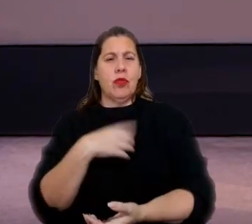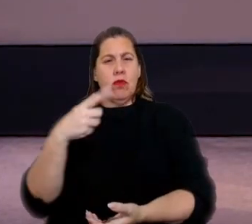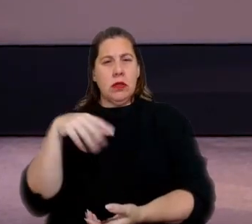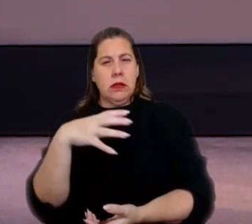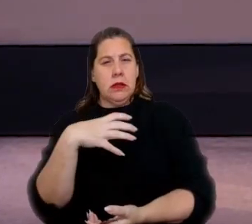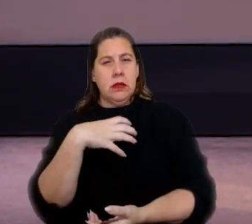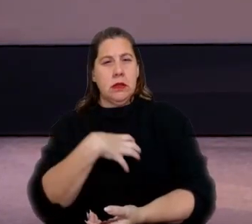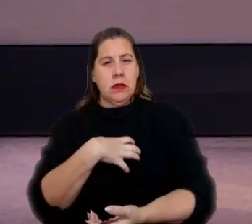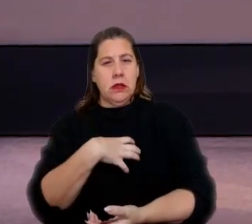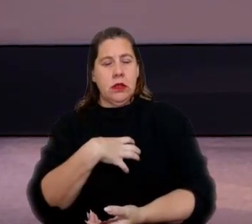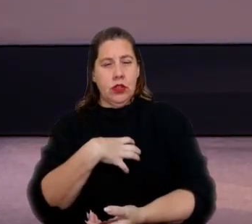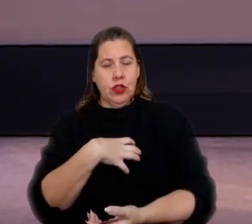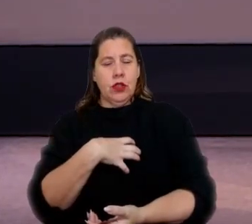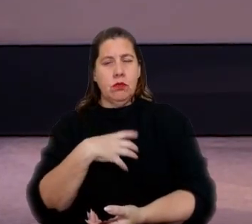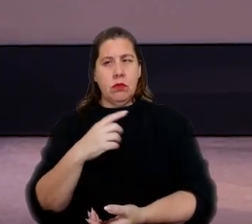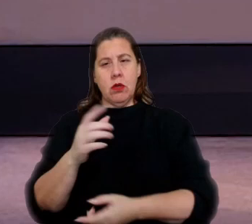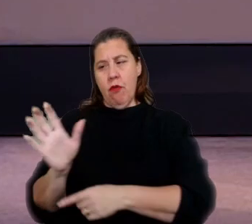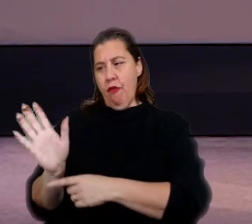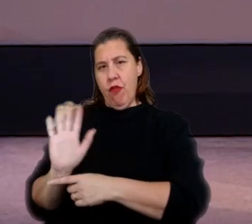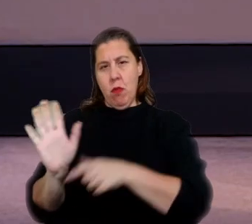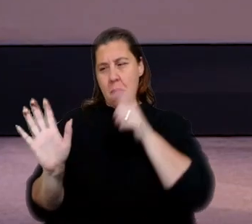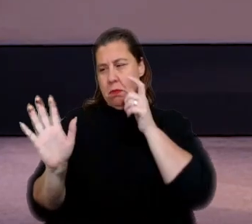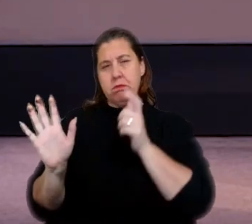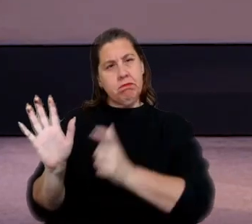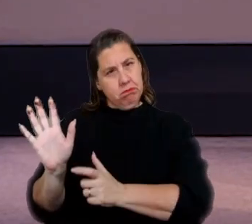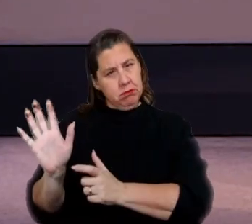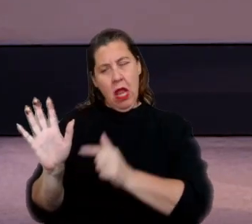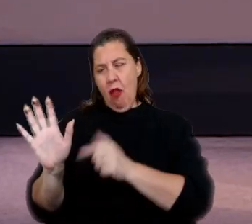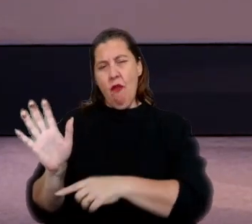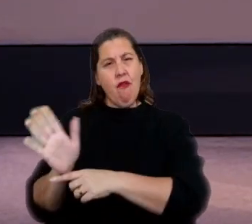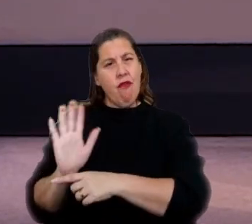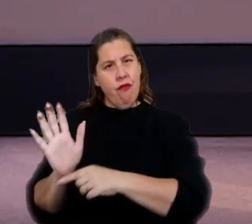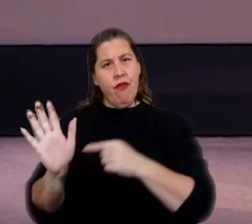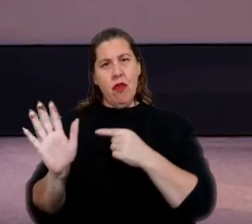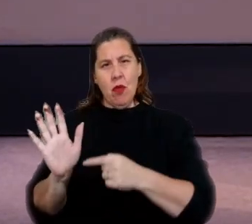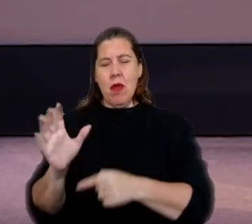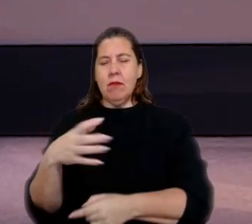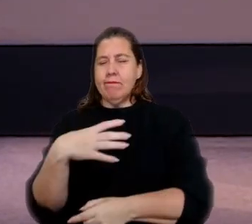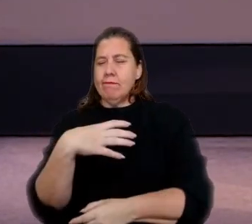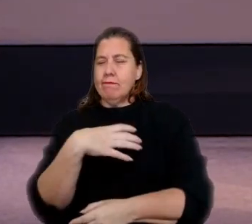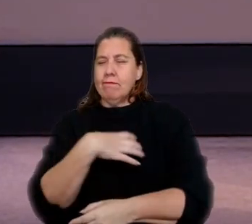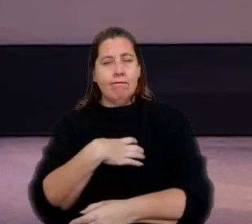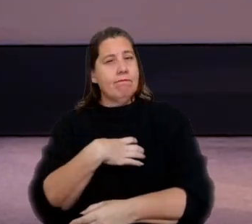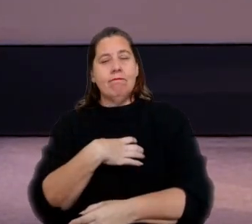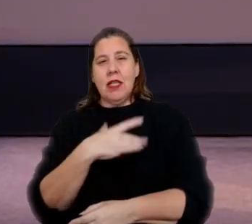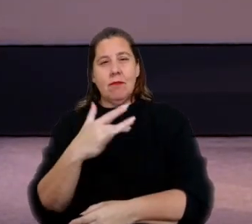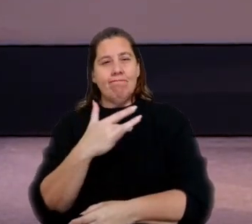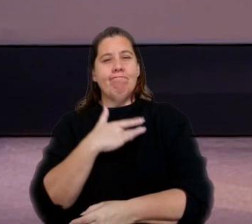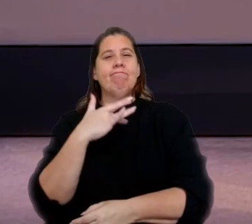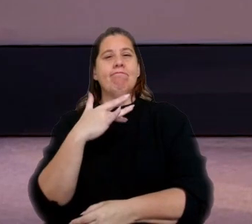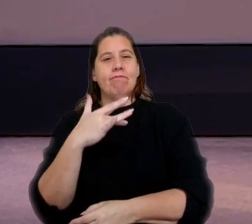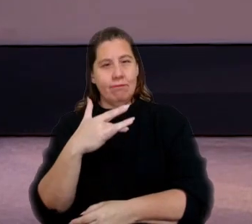agora sentiu, né? Depois desse filme, a gente precisa falar, né? Porque o filme é tocante, ele